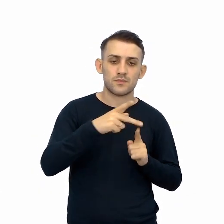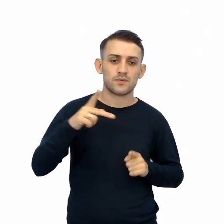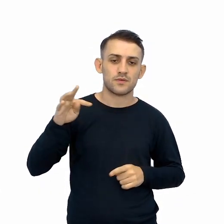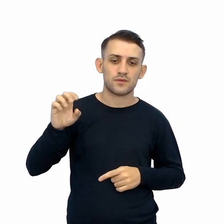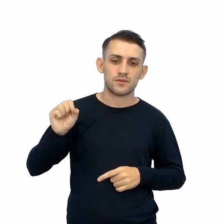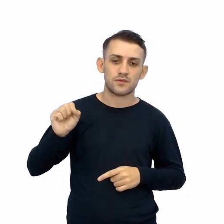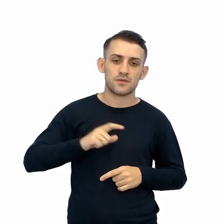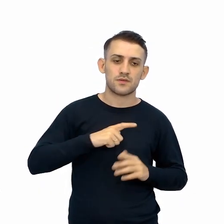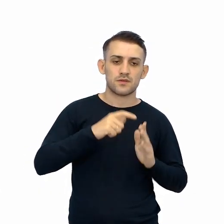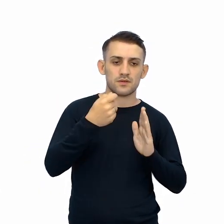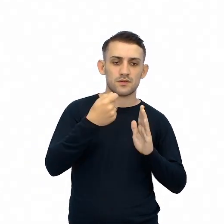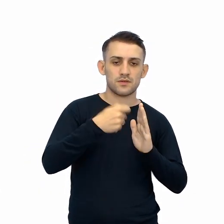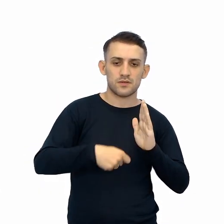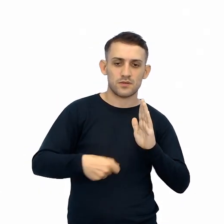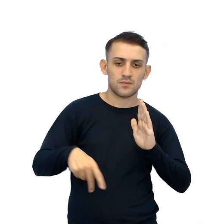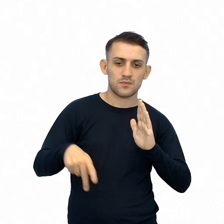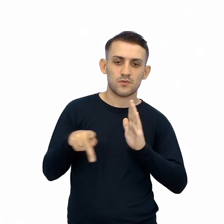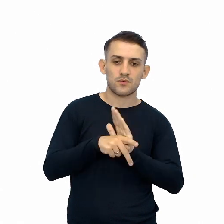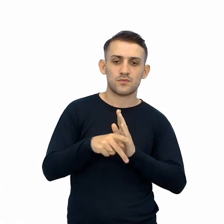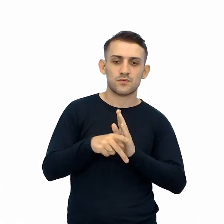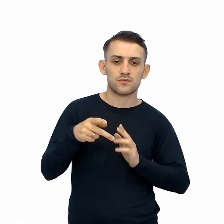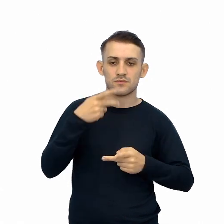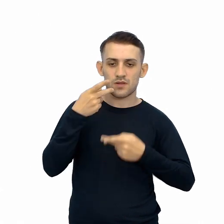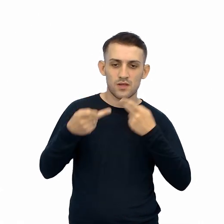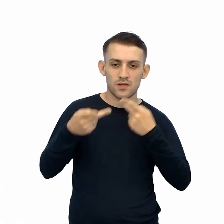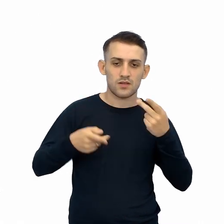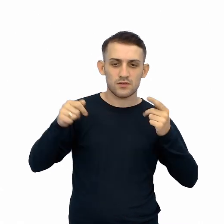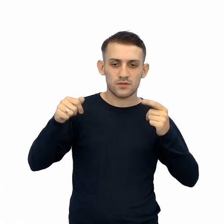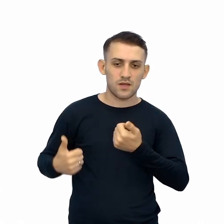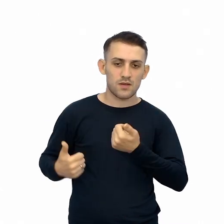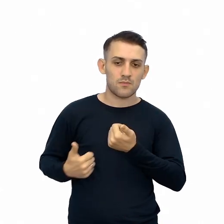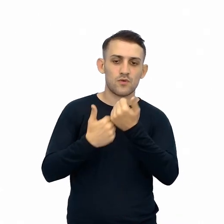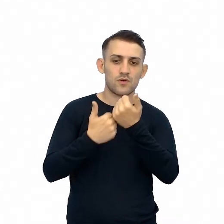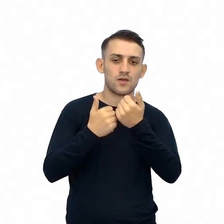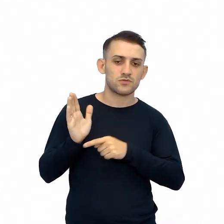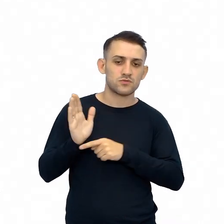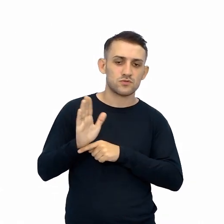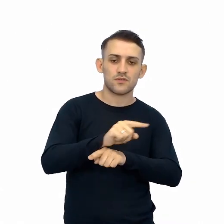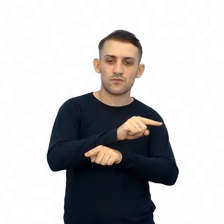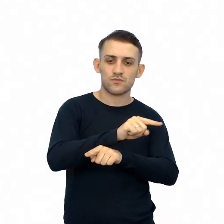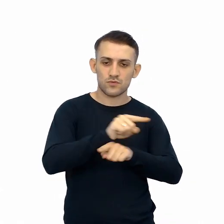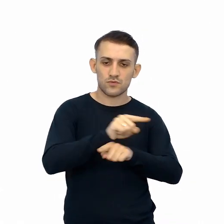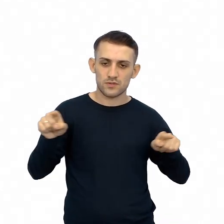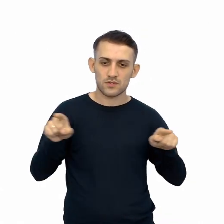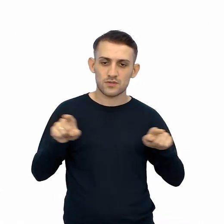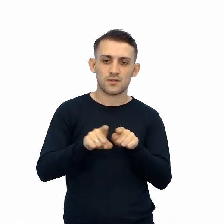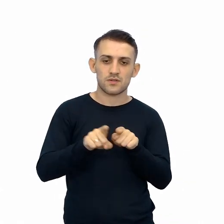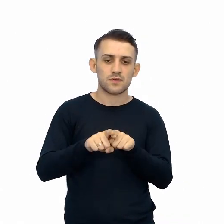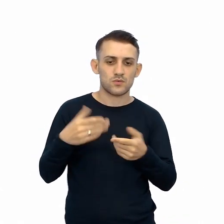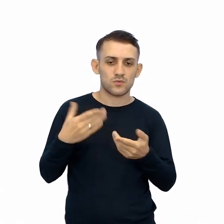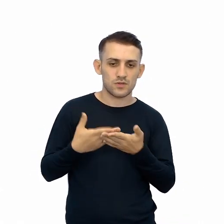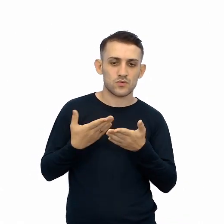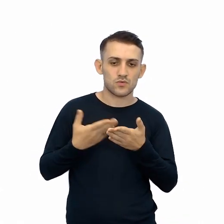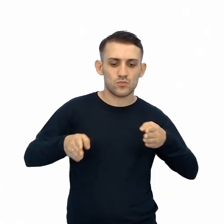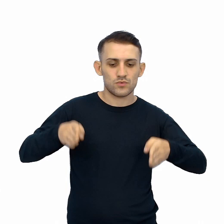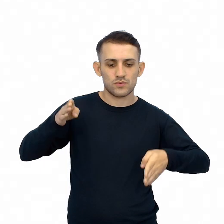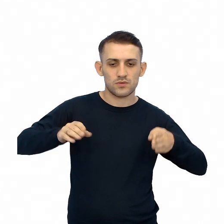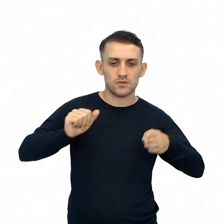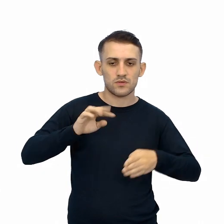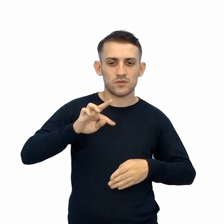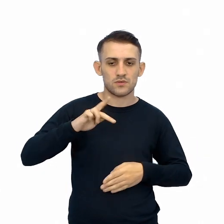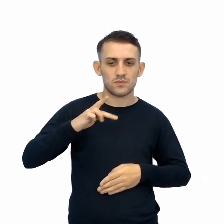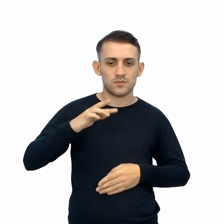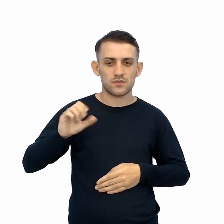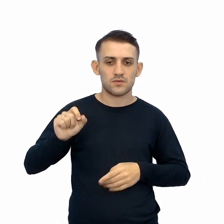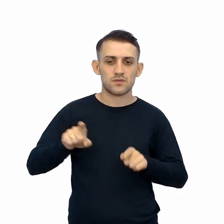existem anotações de fala que podem apoiar enormemente o seu estudo durante a ATPC e